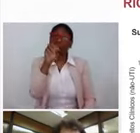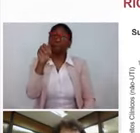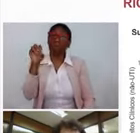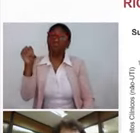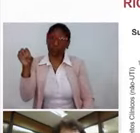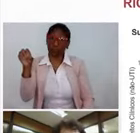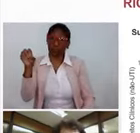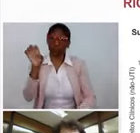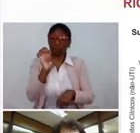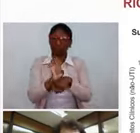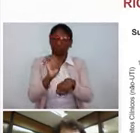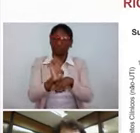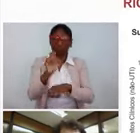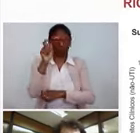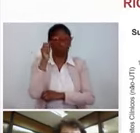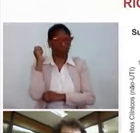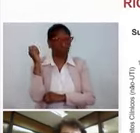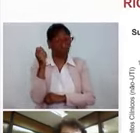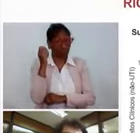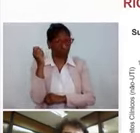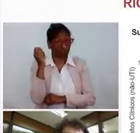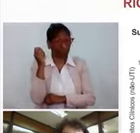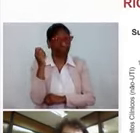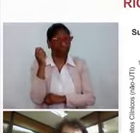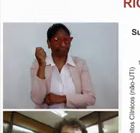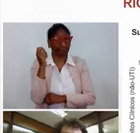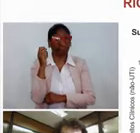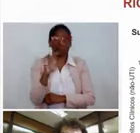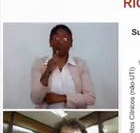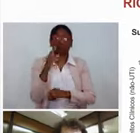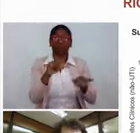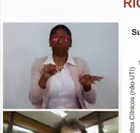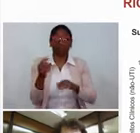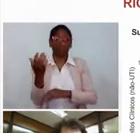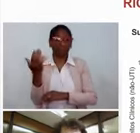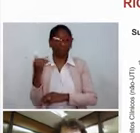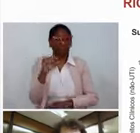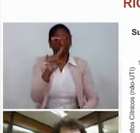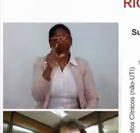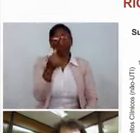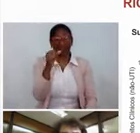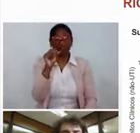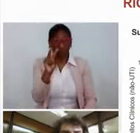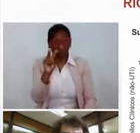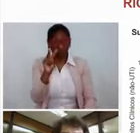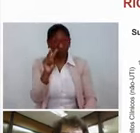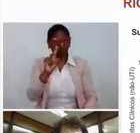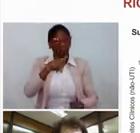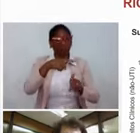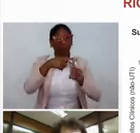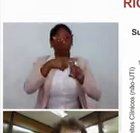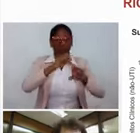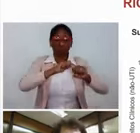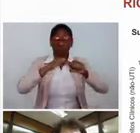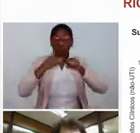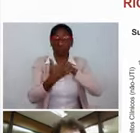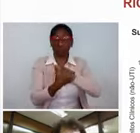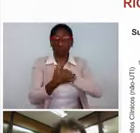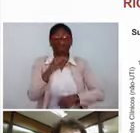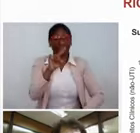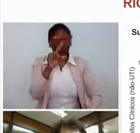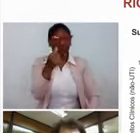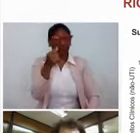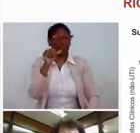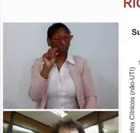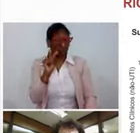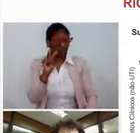no estado, né? A evolução na semana anterior foi de 162 confirmados, ou seja, houve um aumento de 162 confirmados